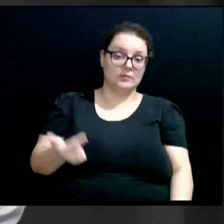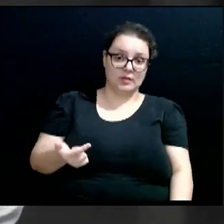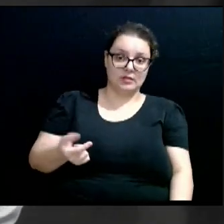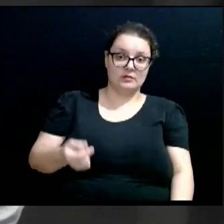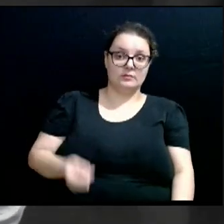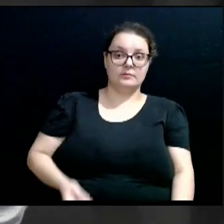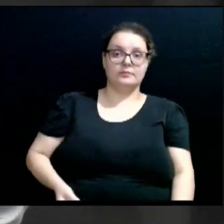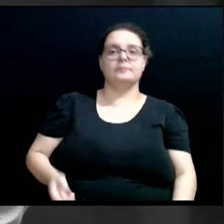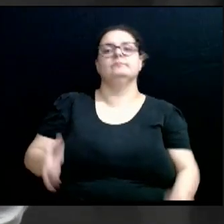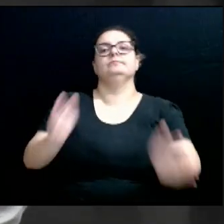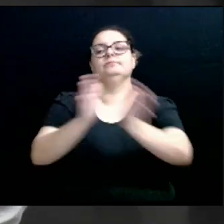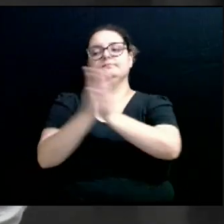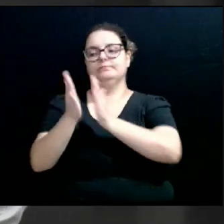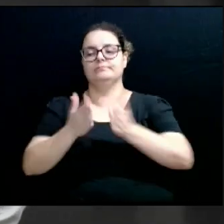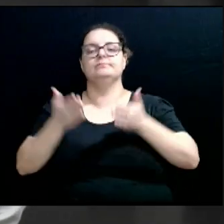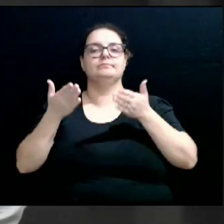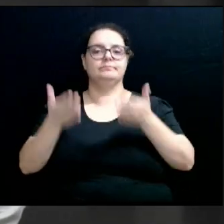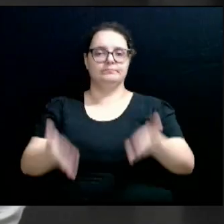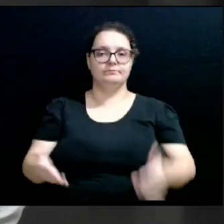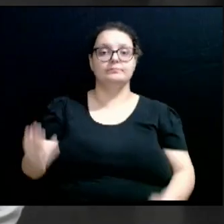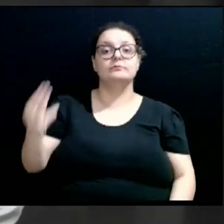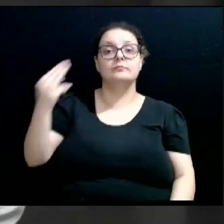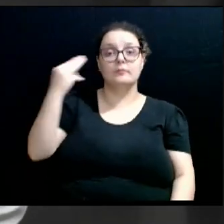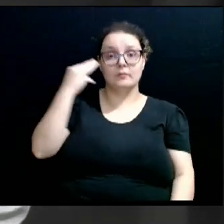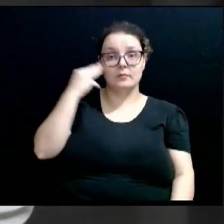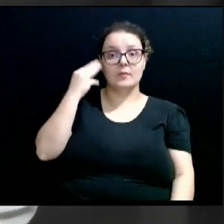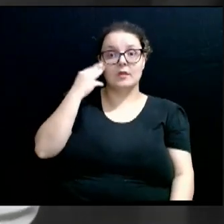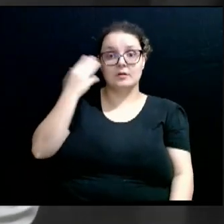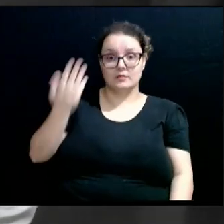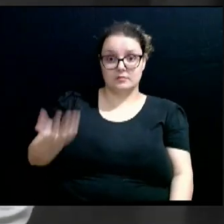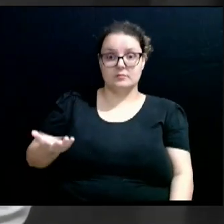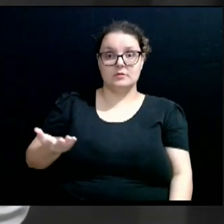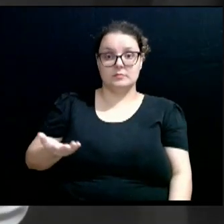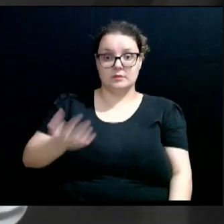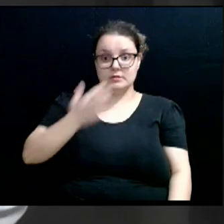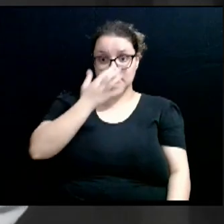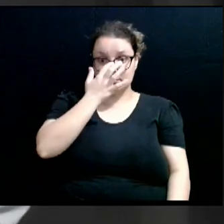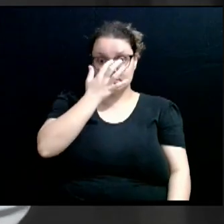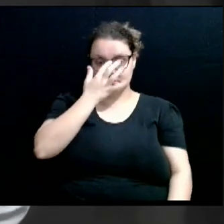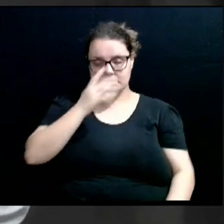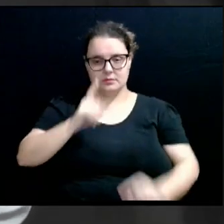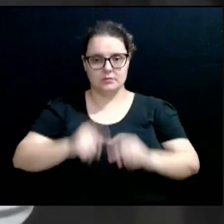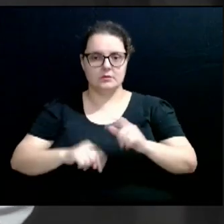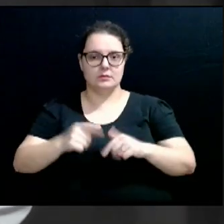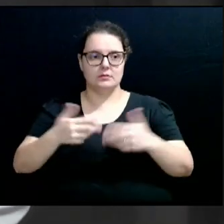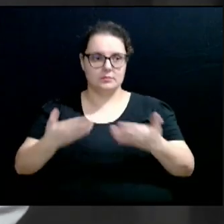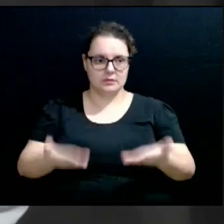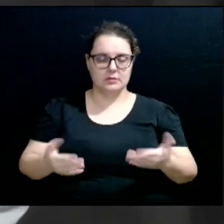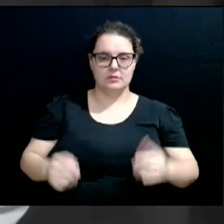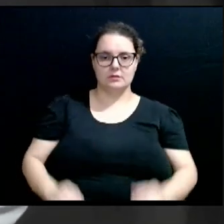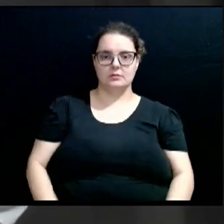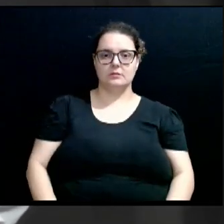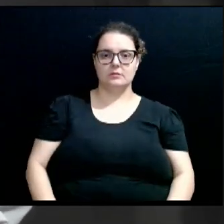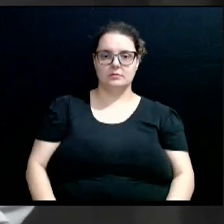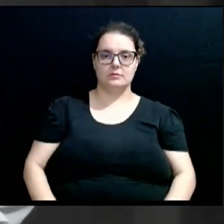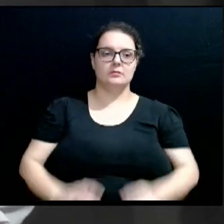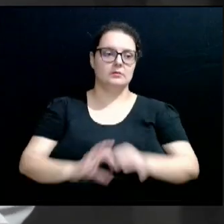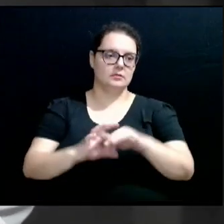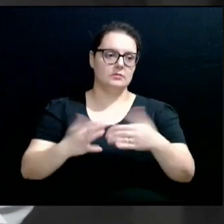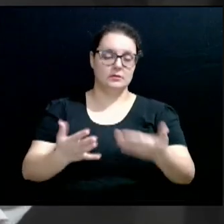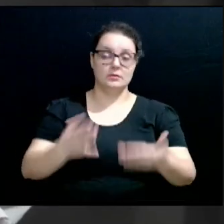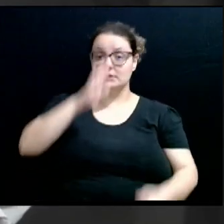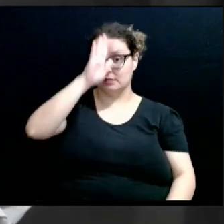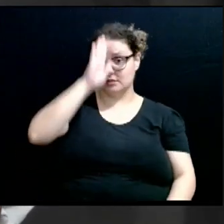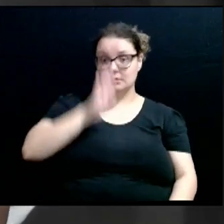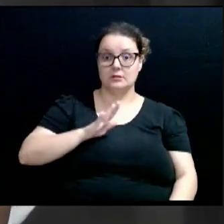com as memórias, né? Com o material, disponível gratuitamente para que